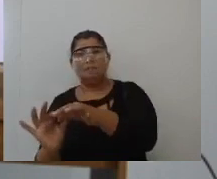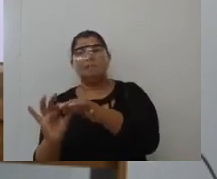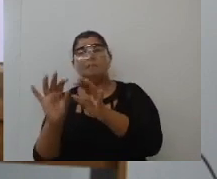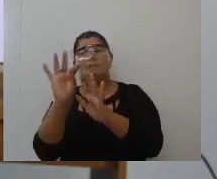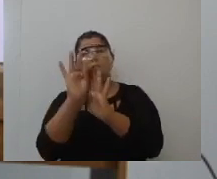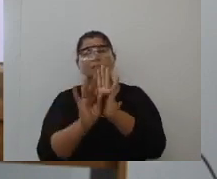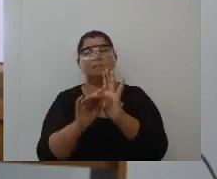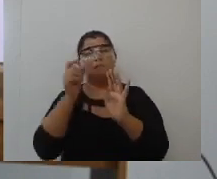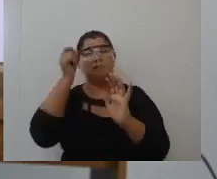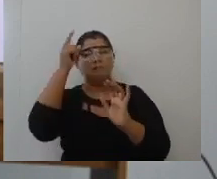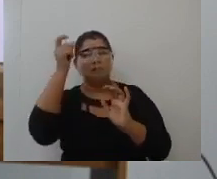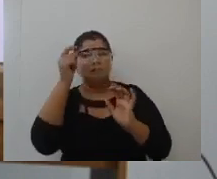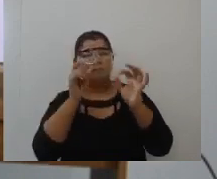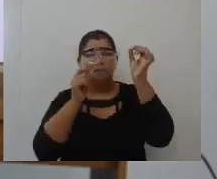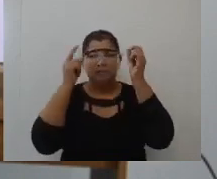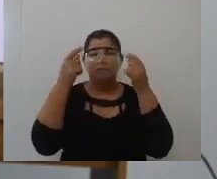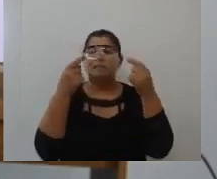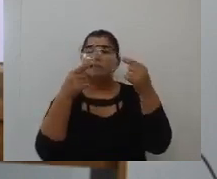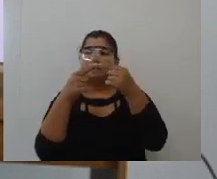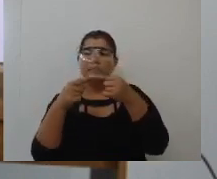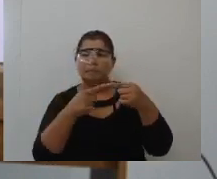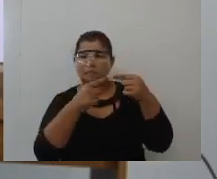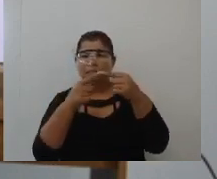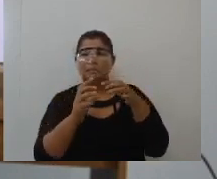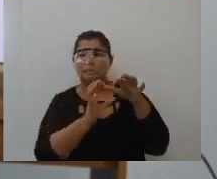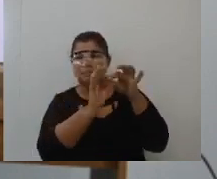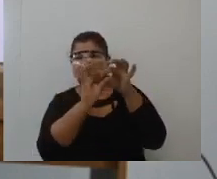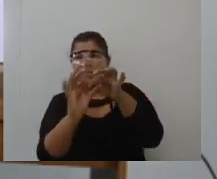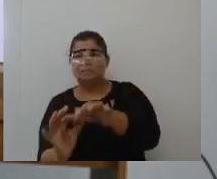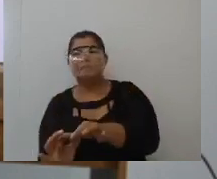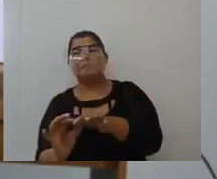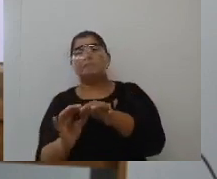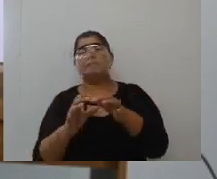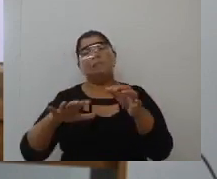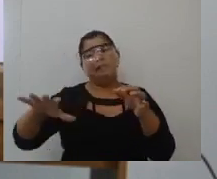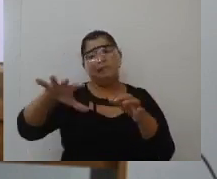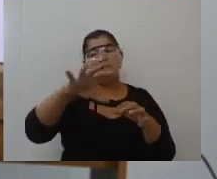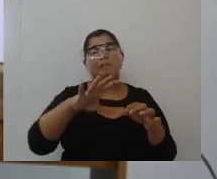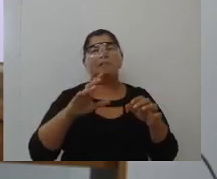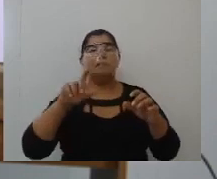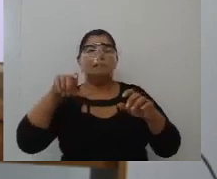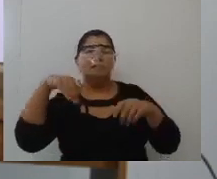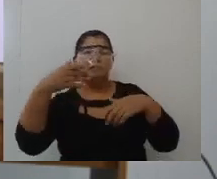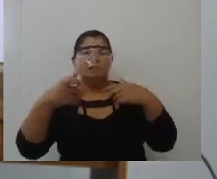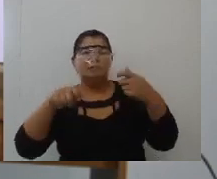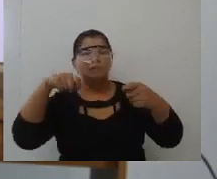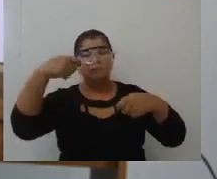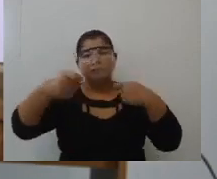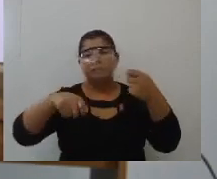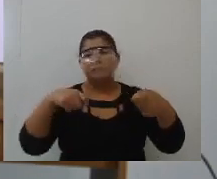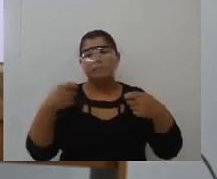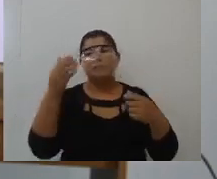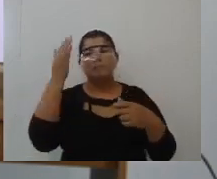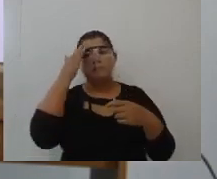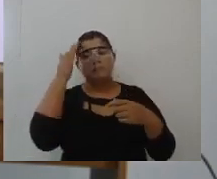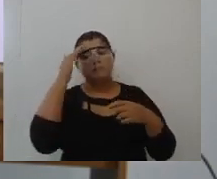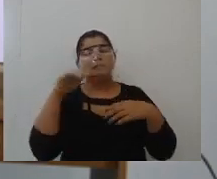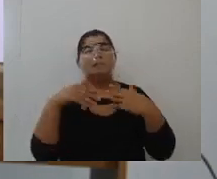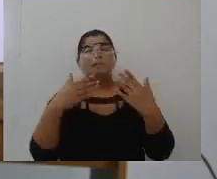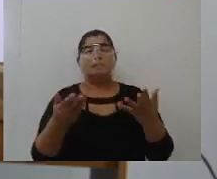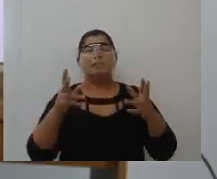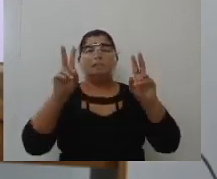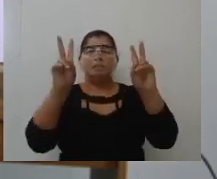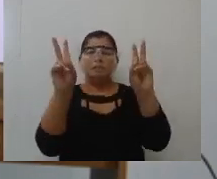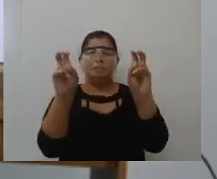ideias, né, organização das ideias, relação com outras áreas do conhecimento, entendimento do tema da proposta de